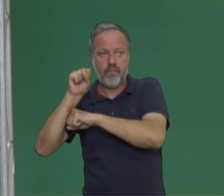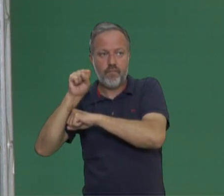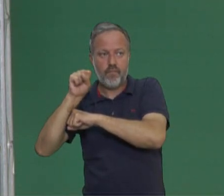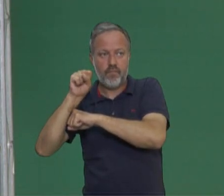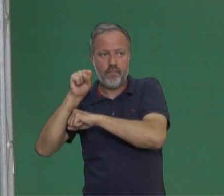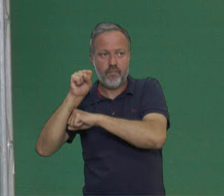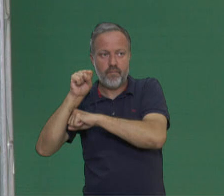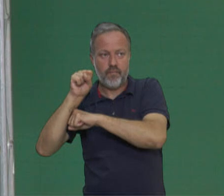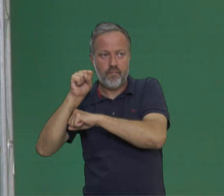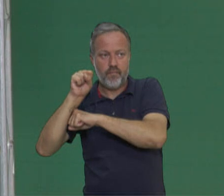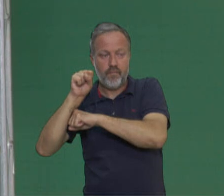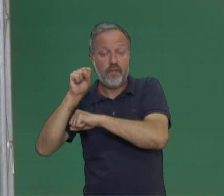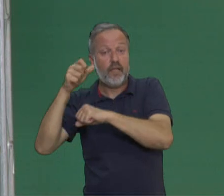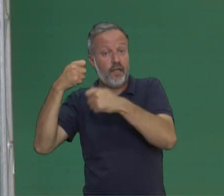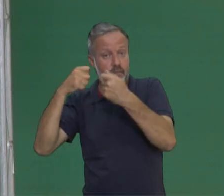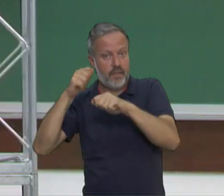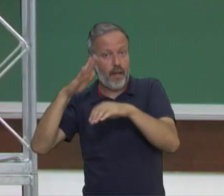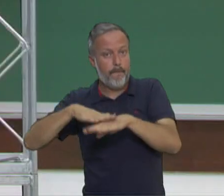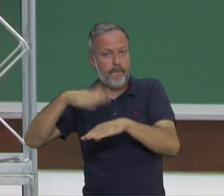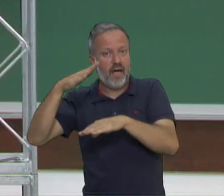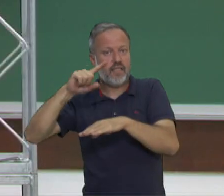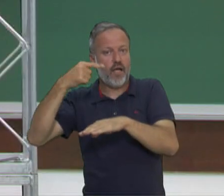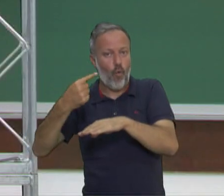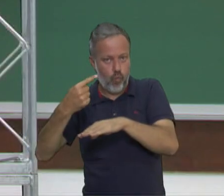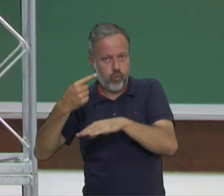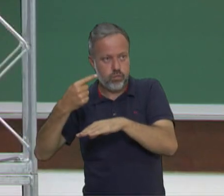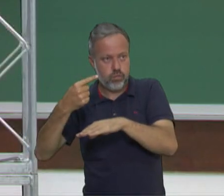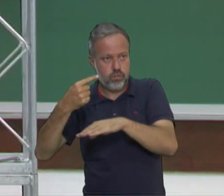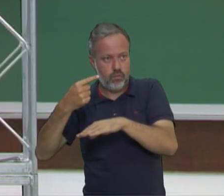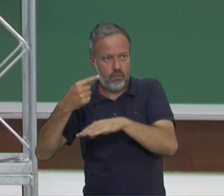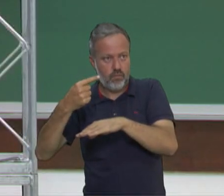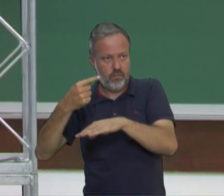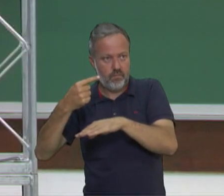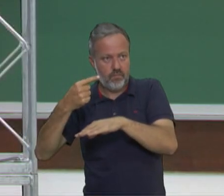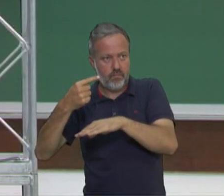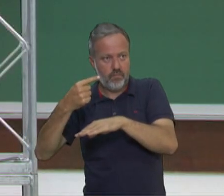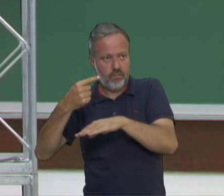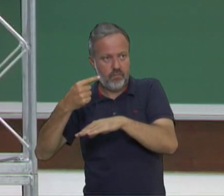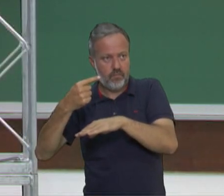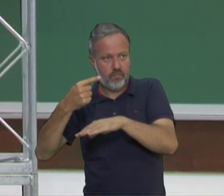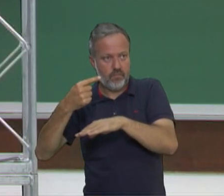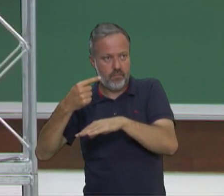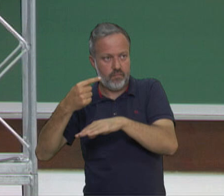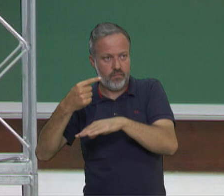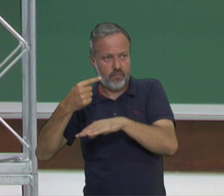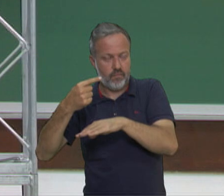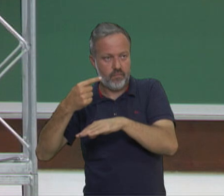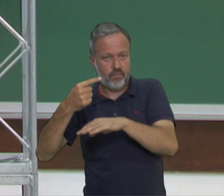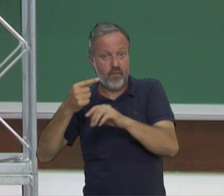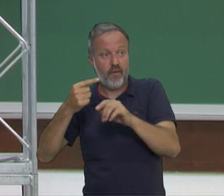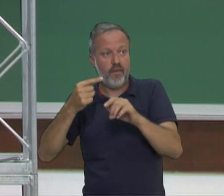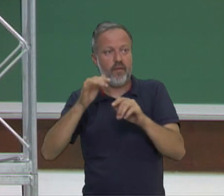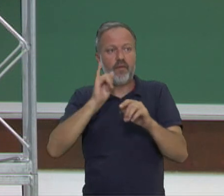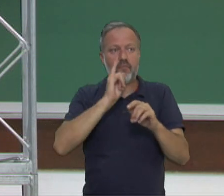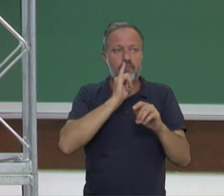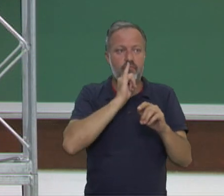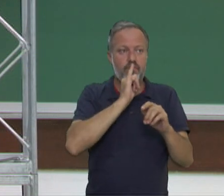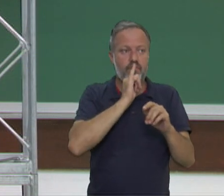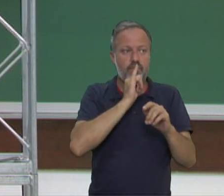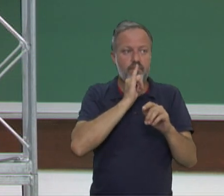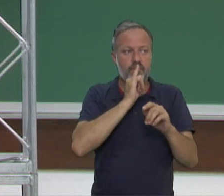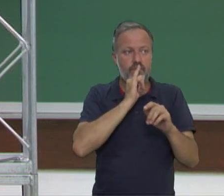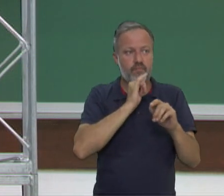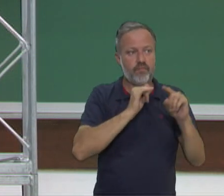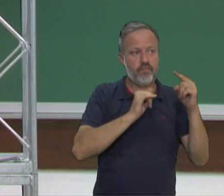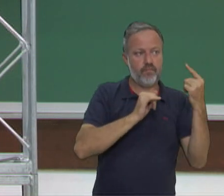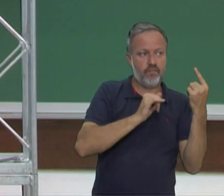camada, ele não é um gás nobre. O elemento que tenha a camada 1 como sendo a última camada e ela estiver